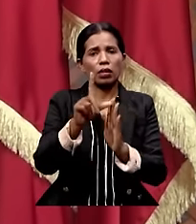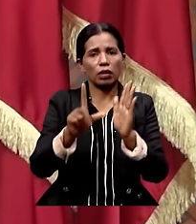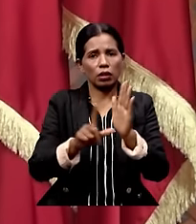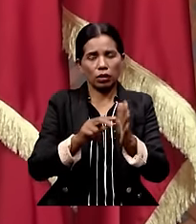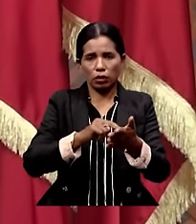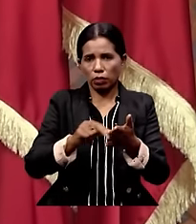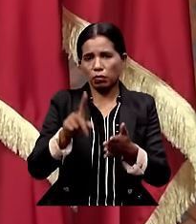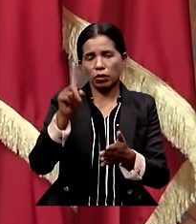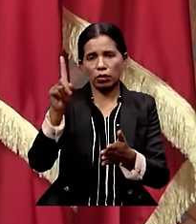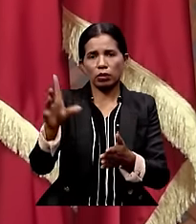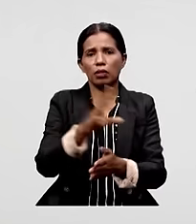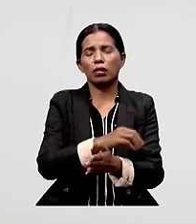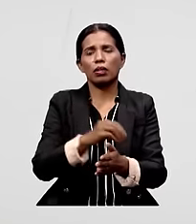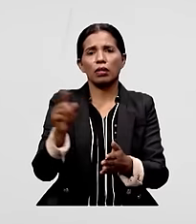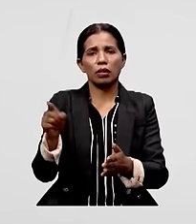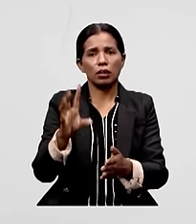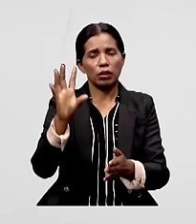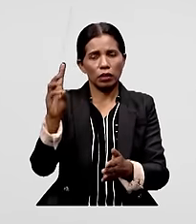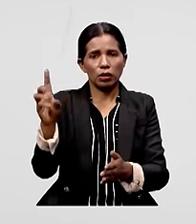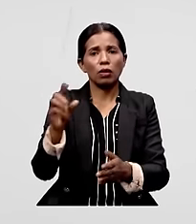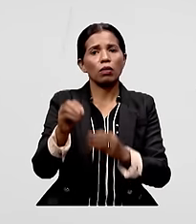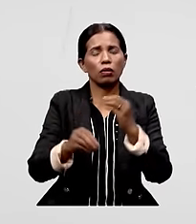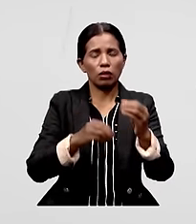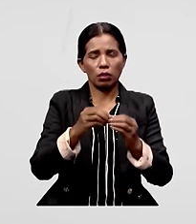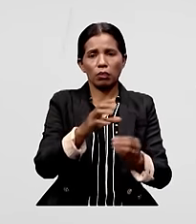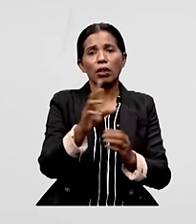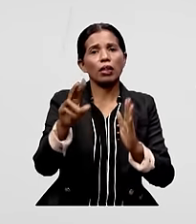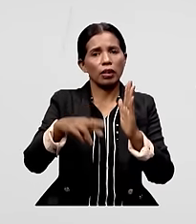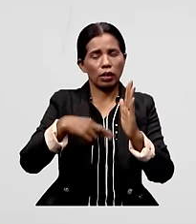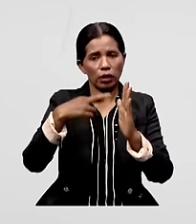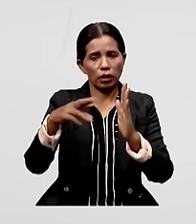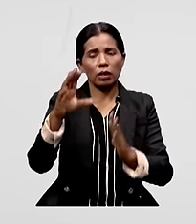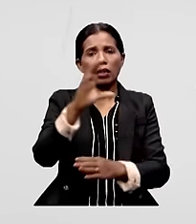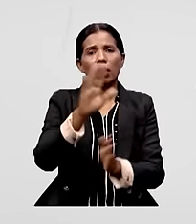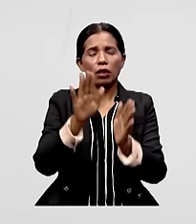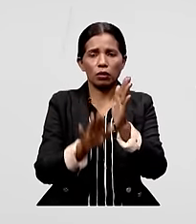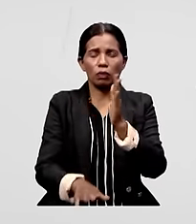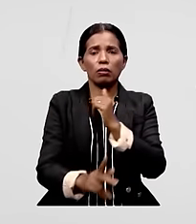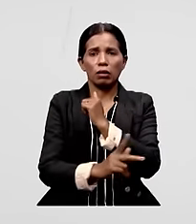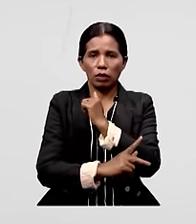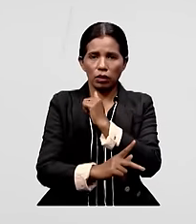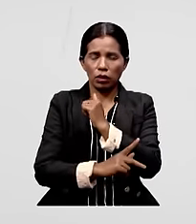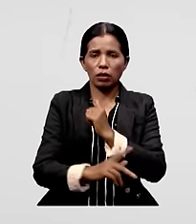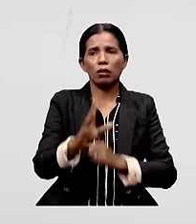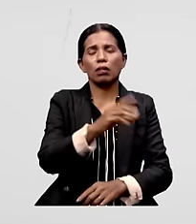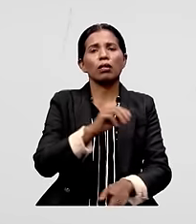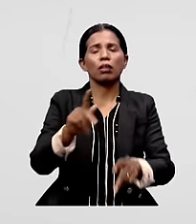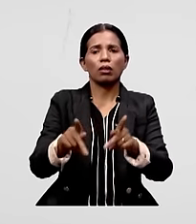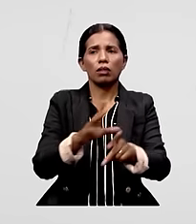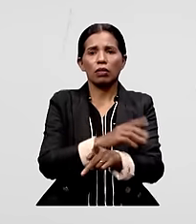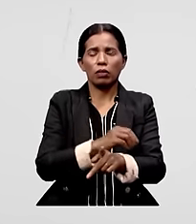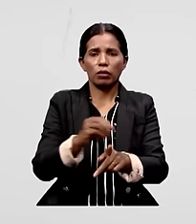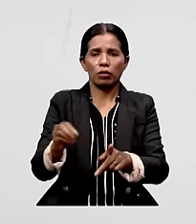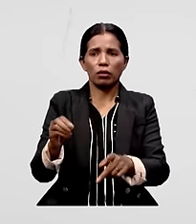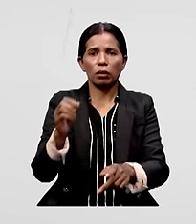número ira barra sexto a linha A com a ba procedimento concessão indulto no comutação ba pena o voto a favor